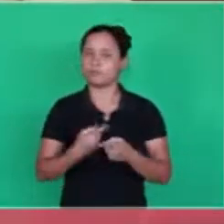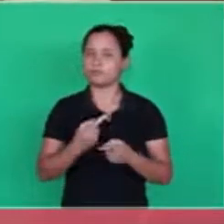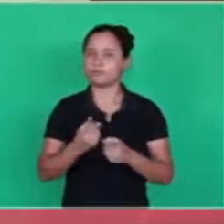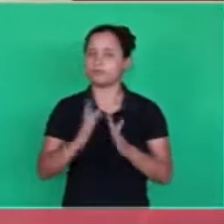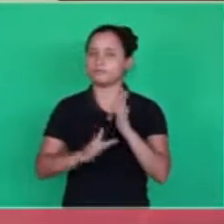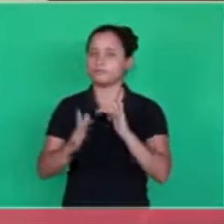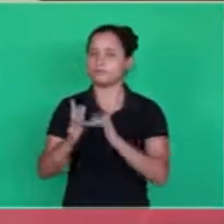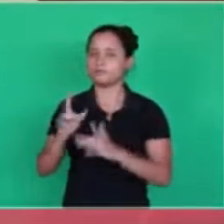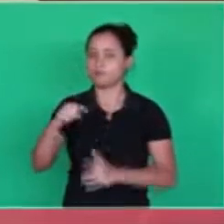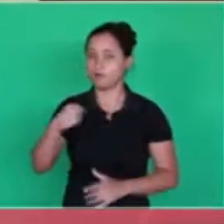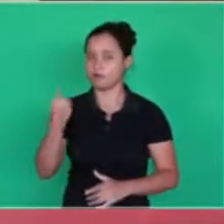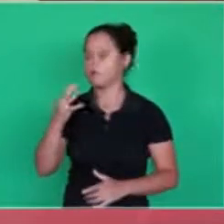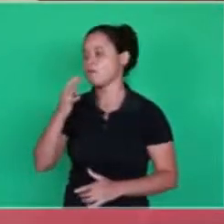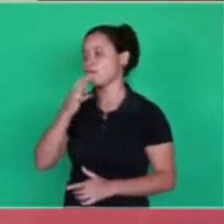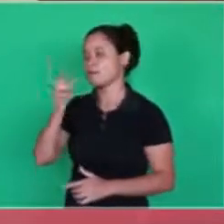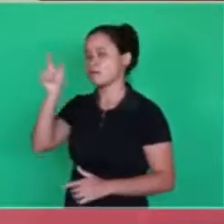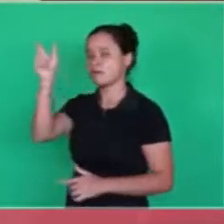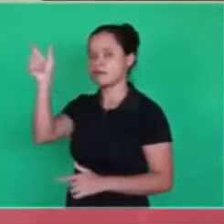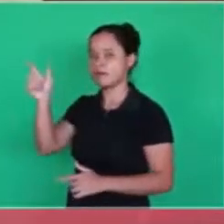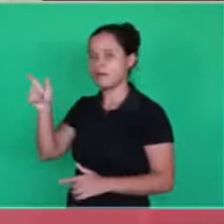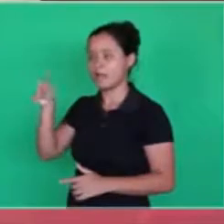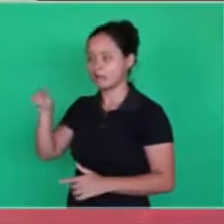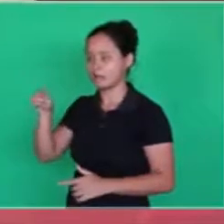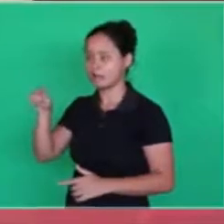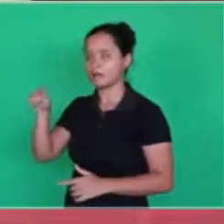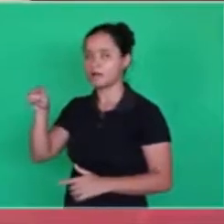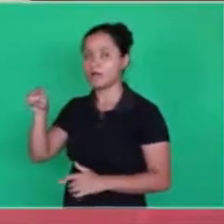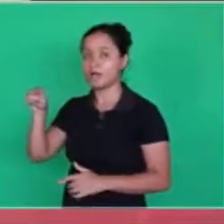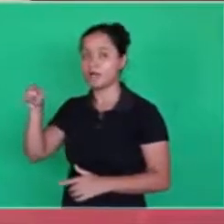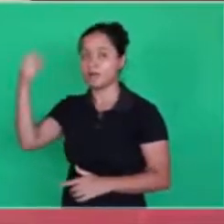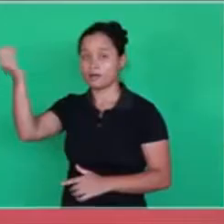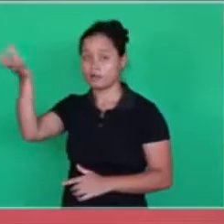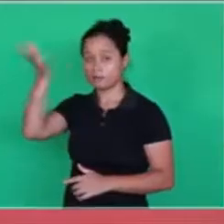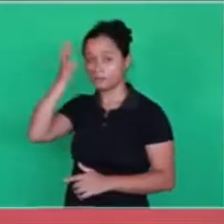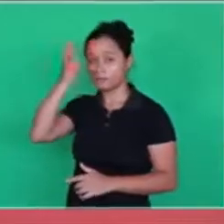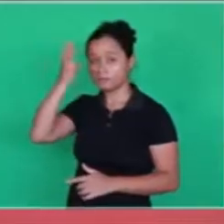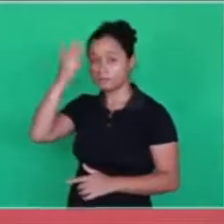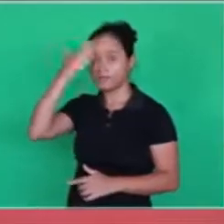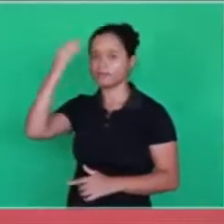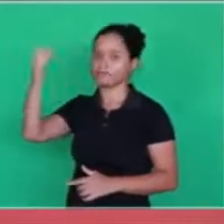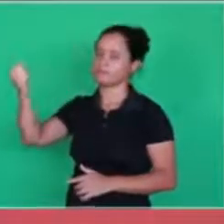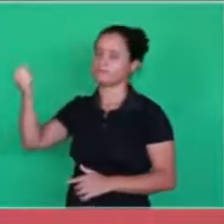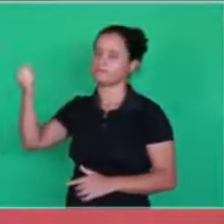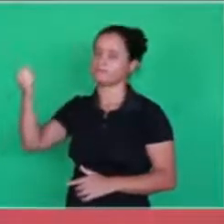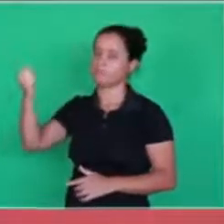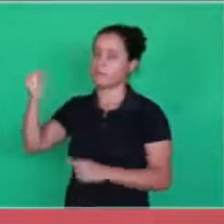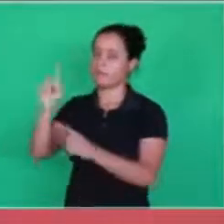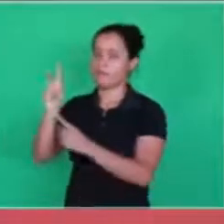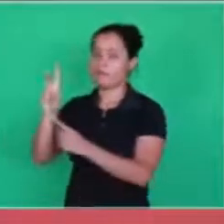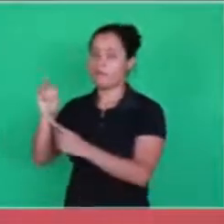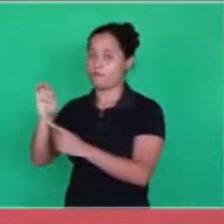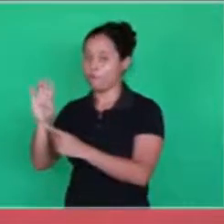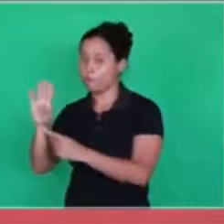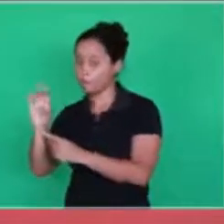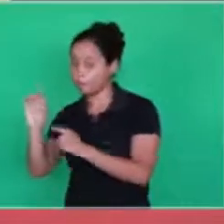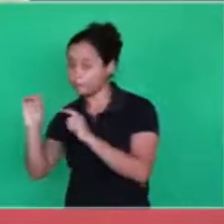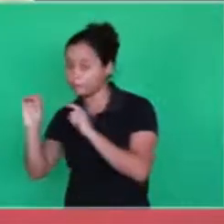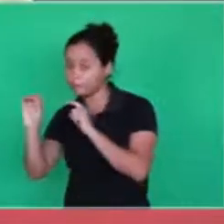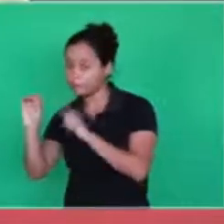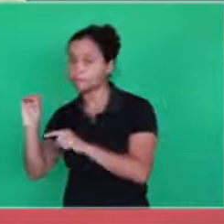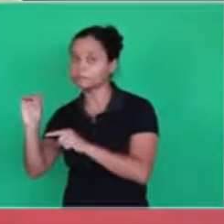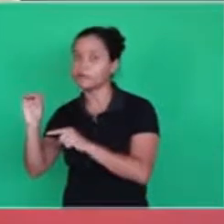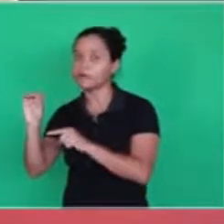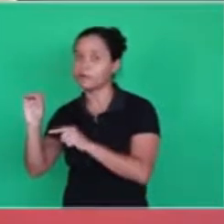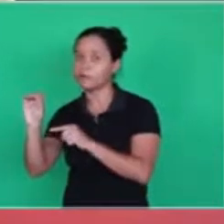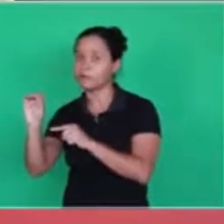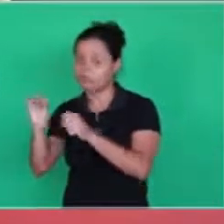conhecemos é o que se revela na sabedoria de Deus, é o verbo de Deus. Ele sustenta todas as coisas pela palavra do seu poder, da